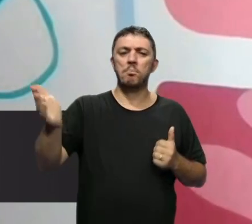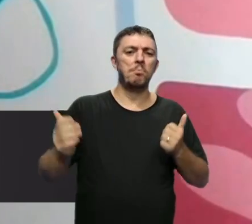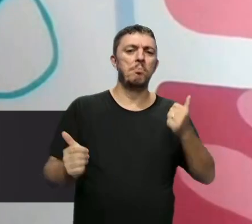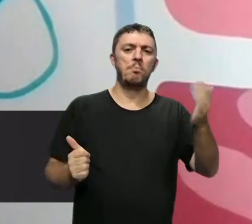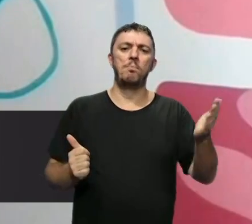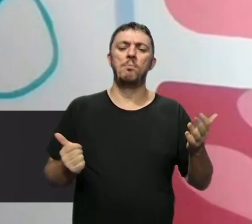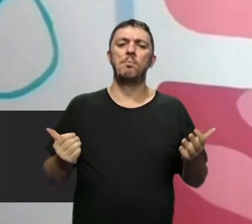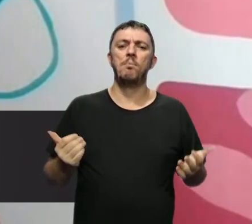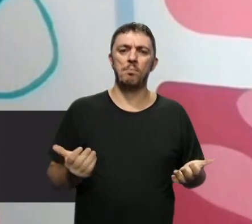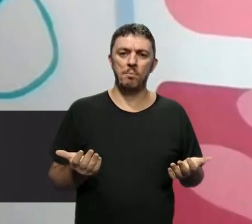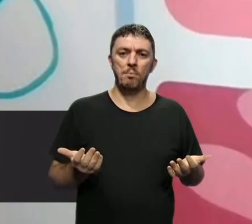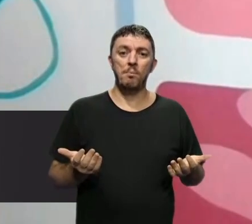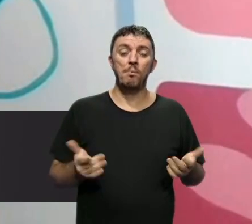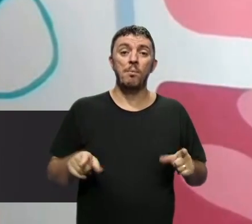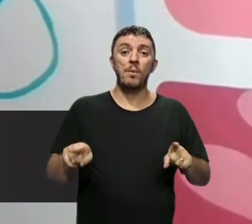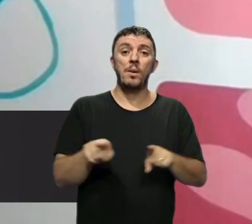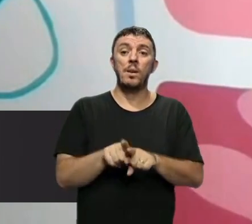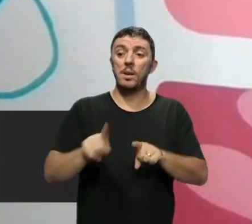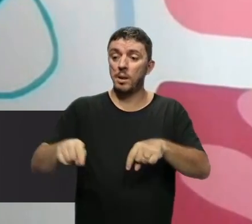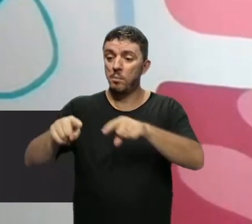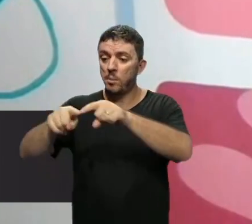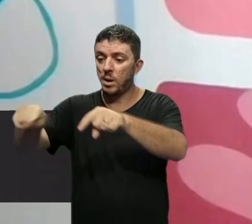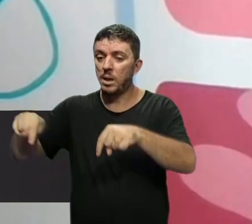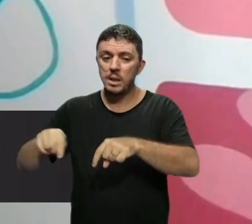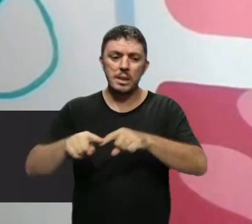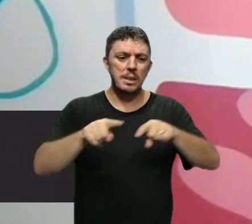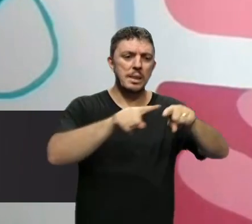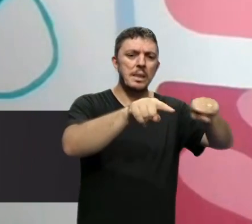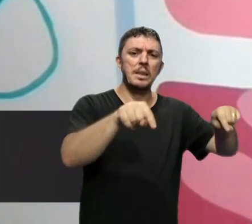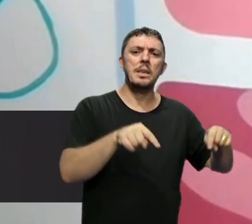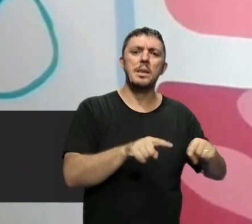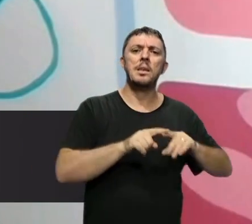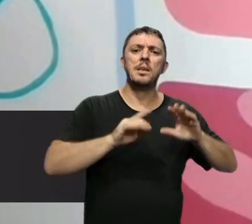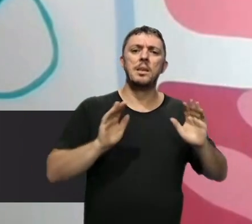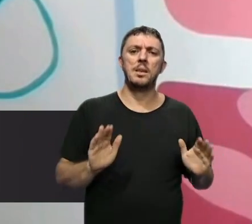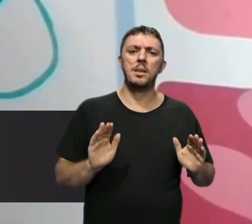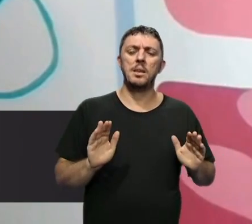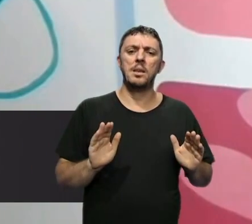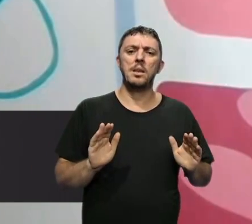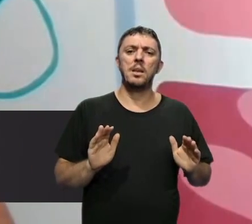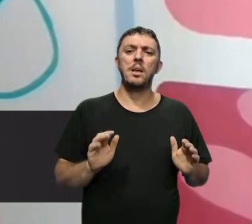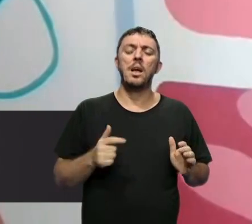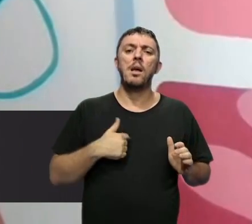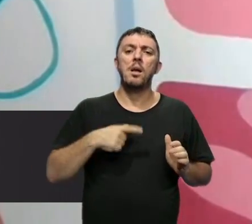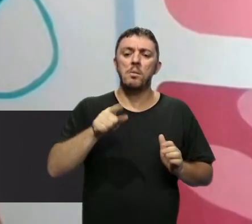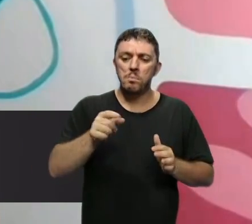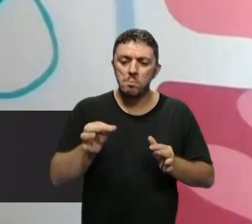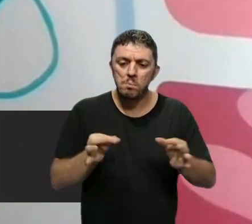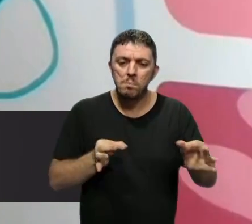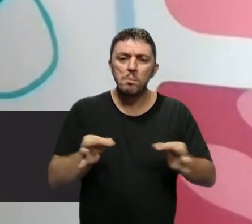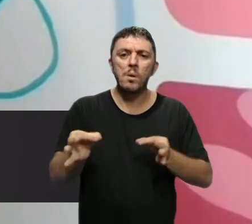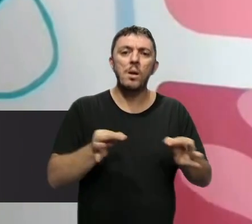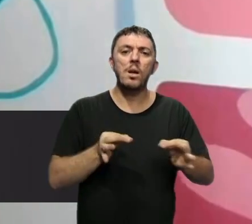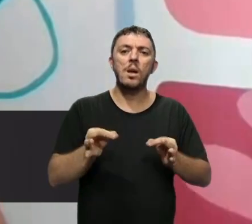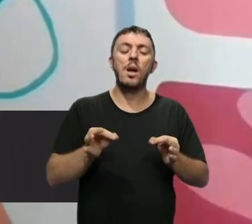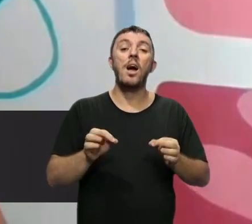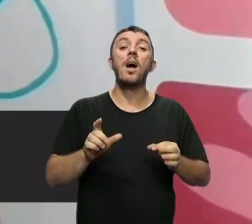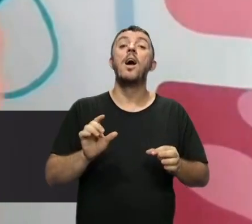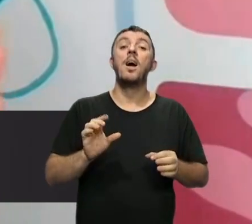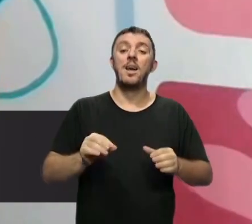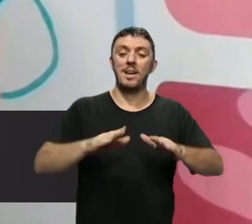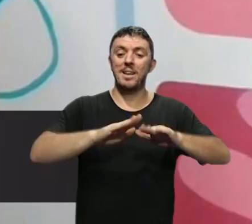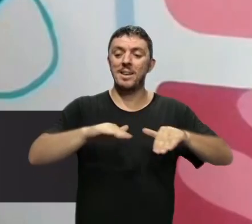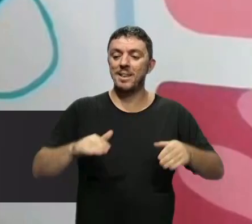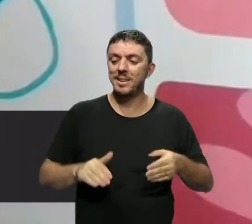assim, o meu espaço de sala de referência na escola passou a ser para organizar a entrada e saída das